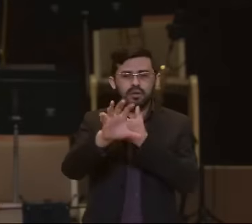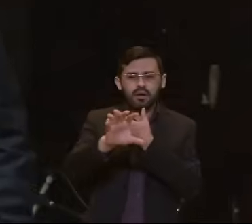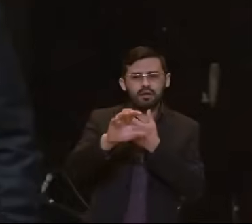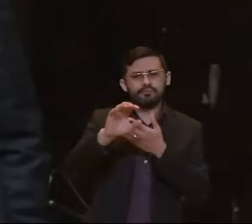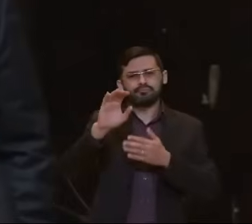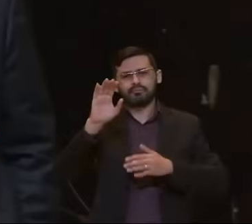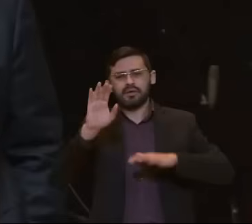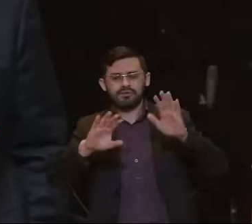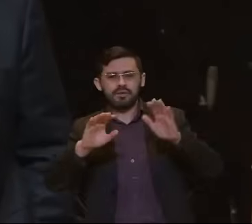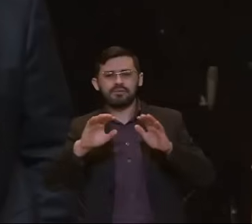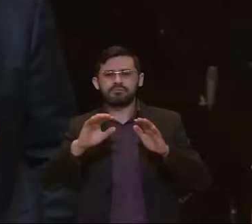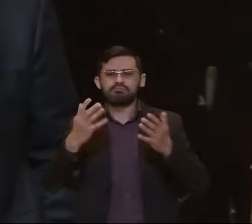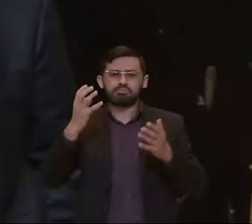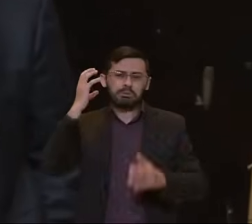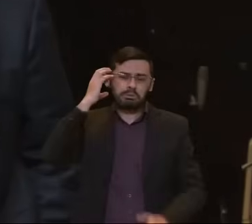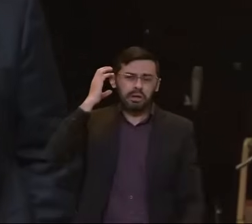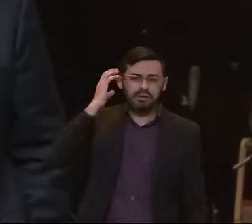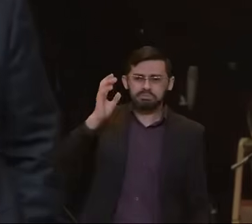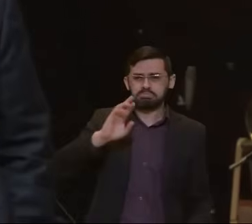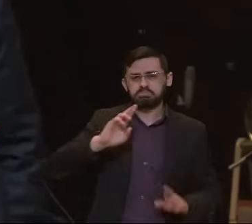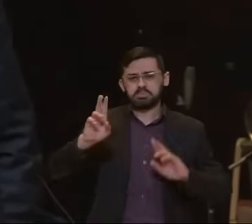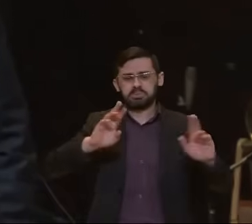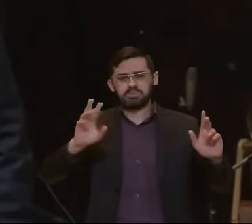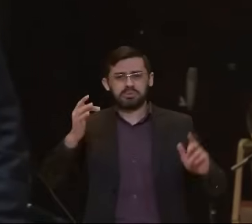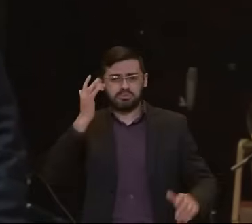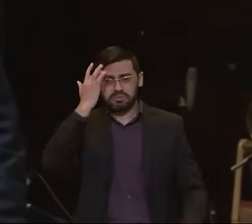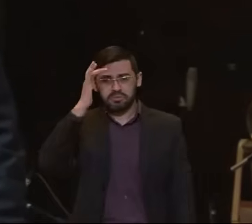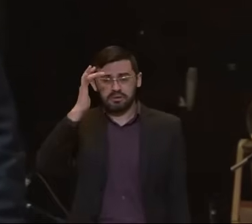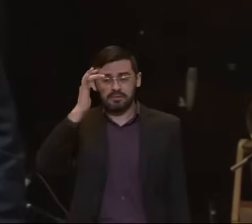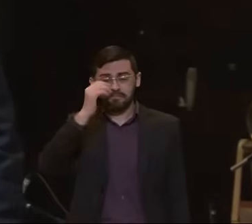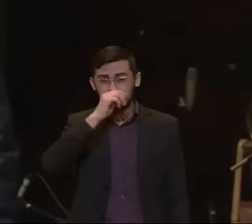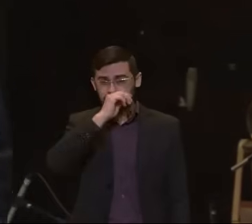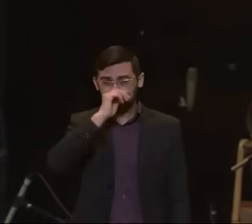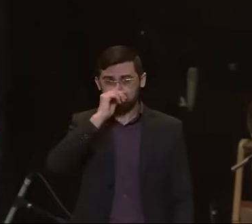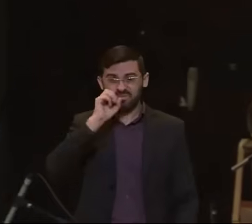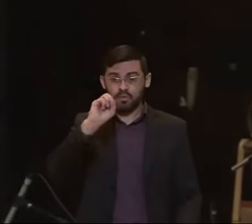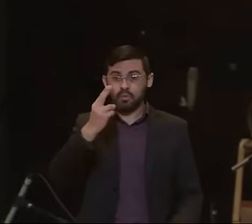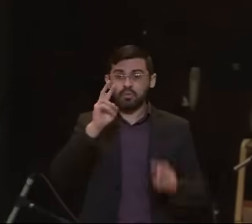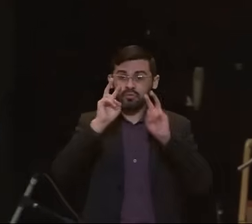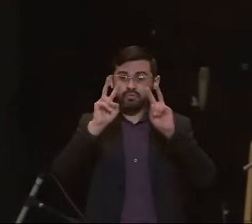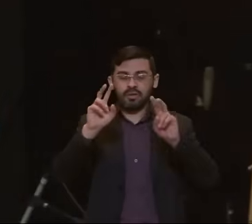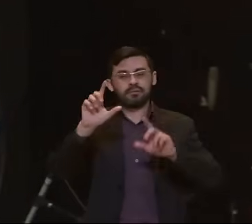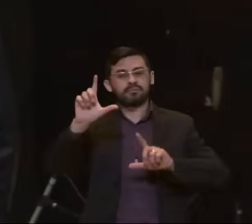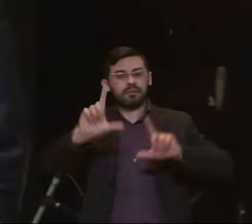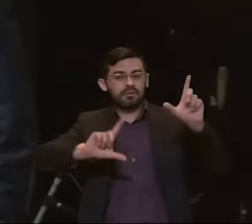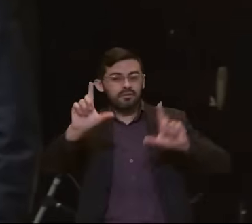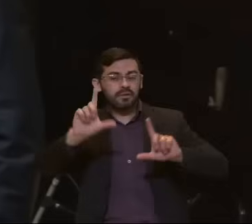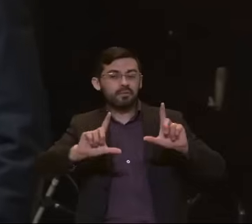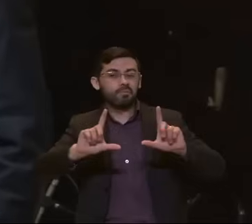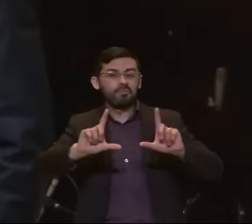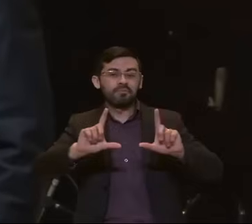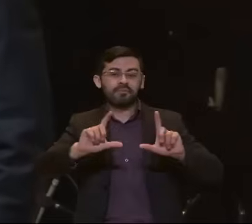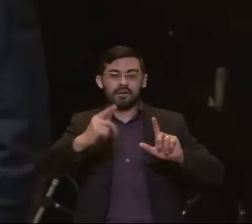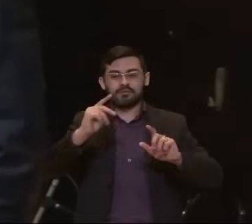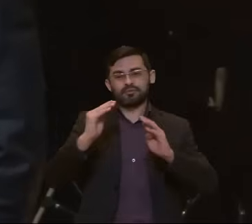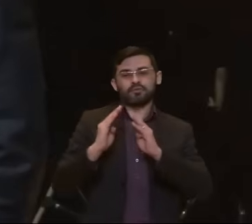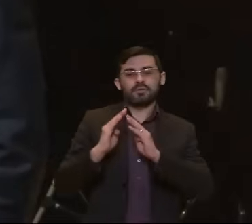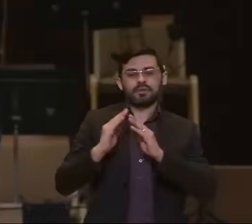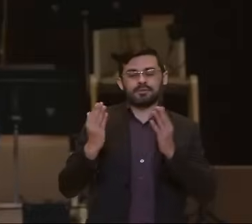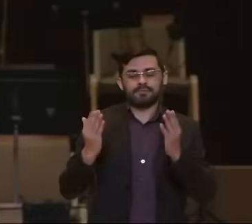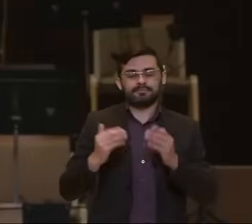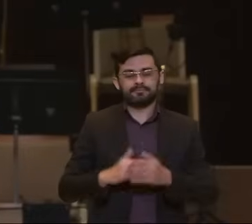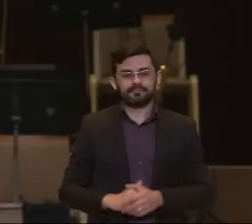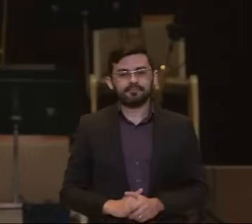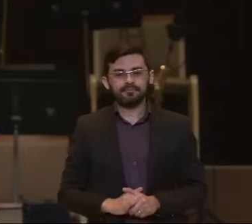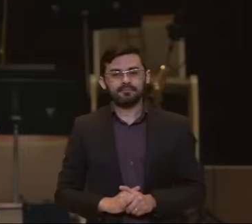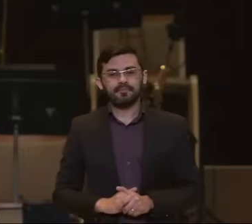quem sabe pelo podcast, pela rádio agora, ou assistindo pela televisão, no conforto aí da sua